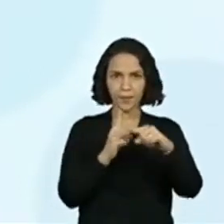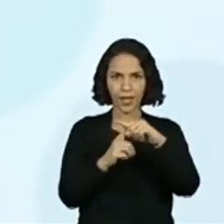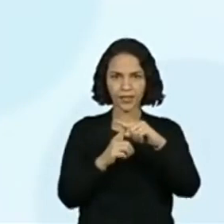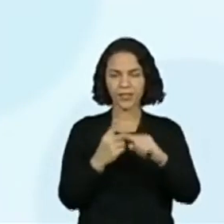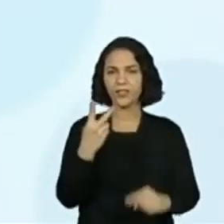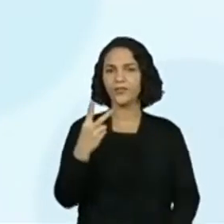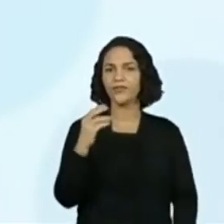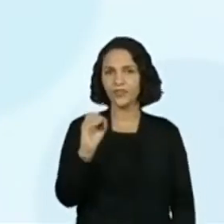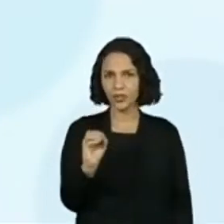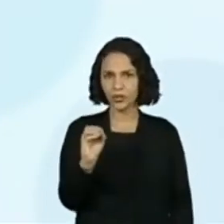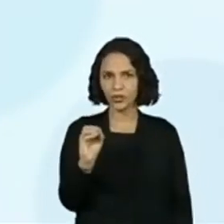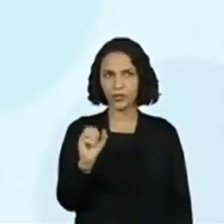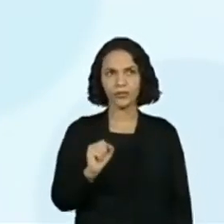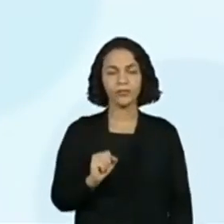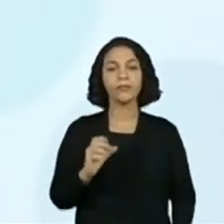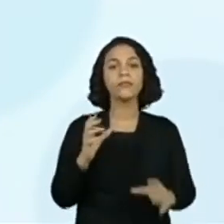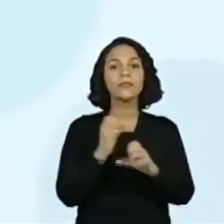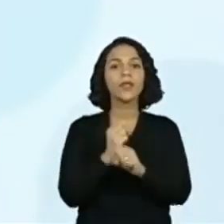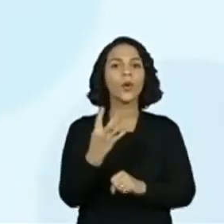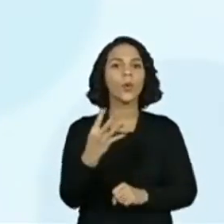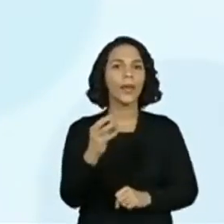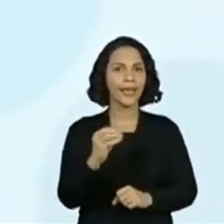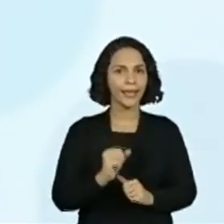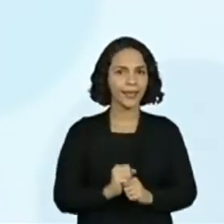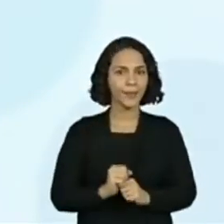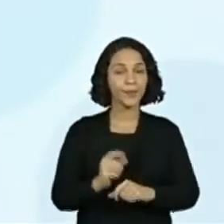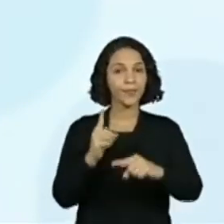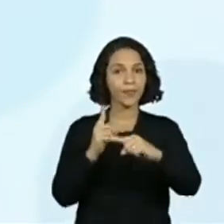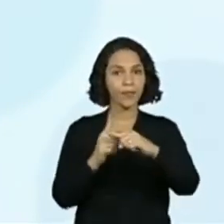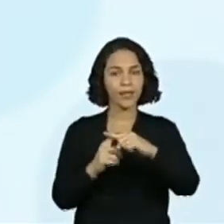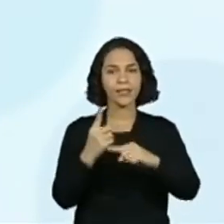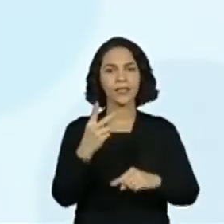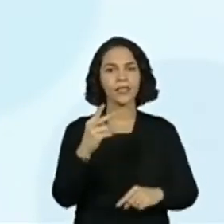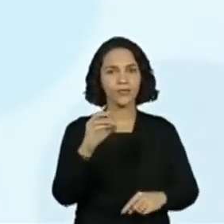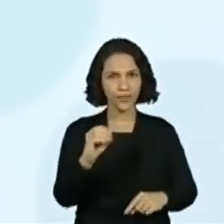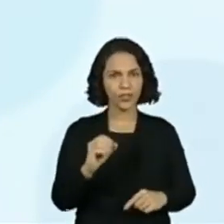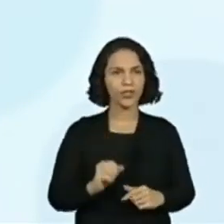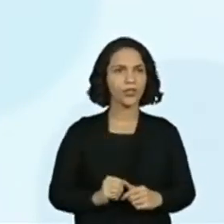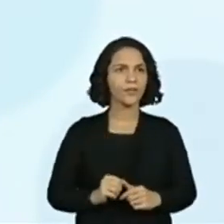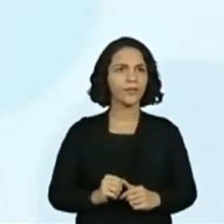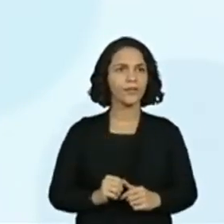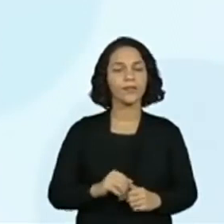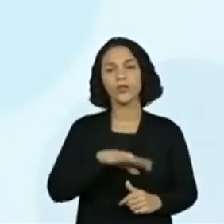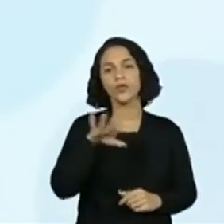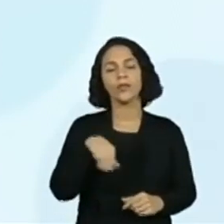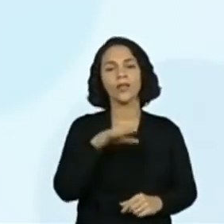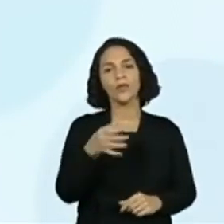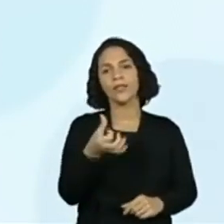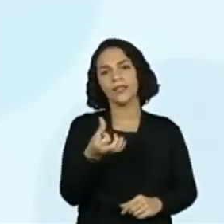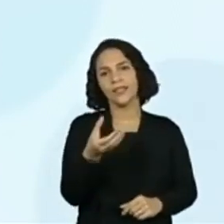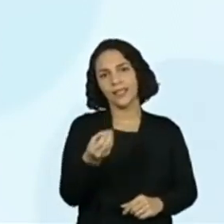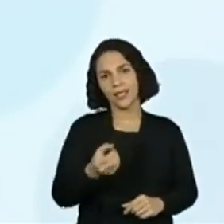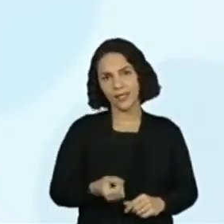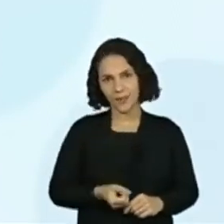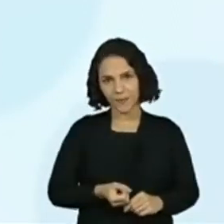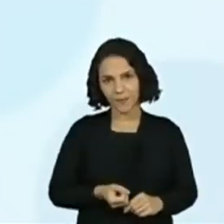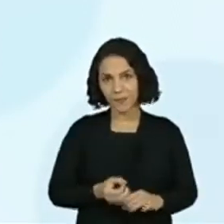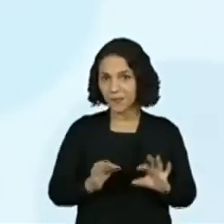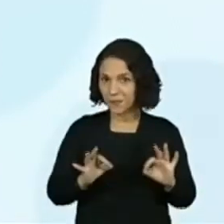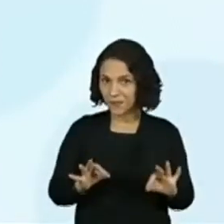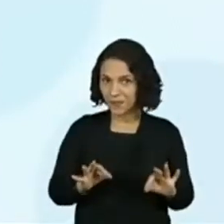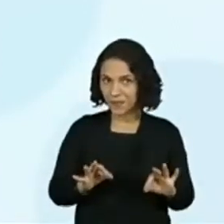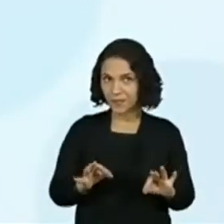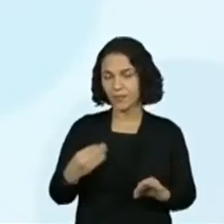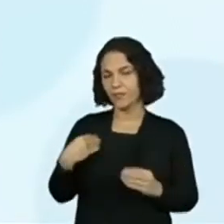20. 40. Mais 20 seguintes. 60. 60. Então,